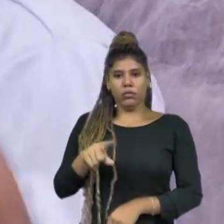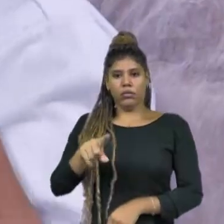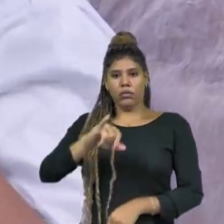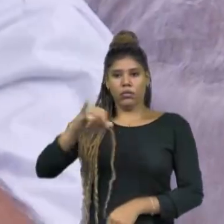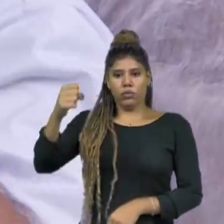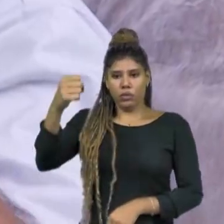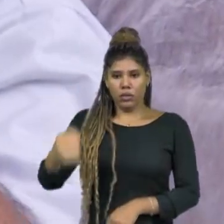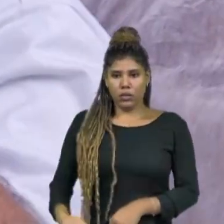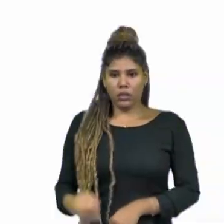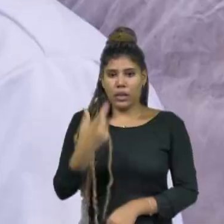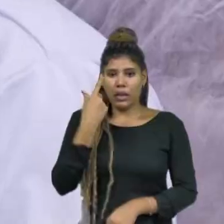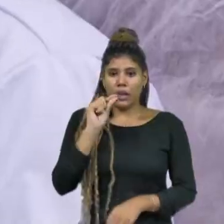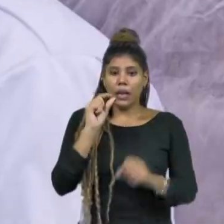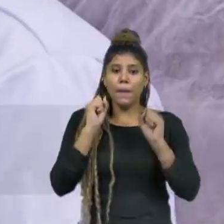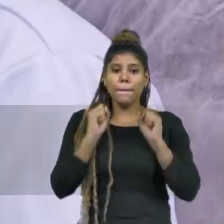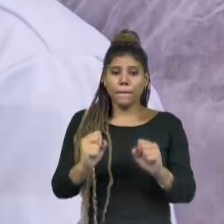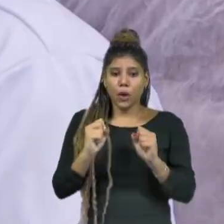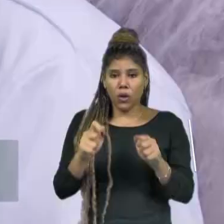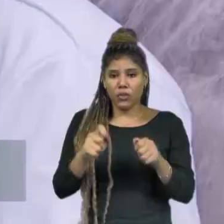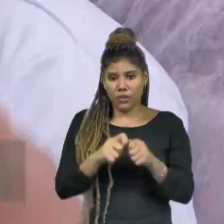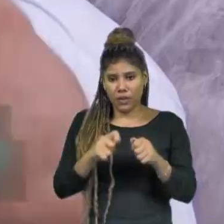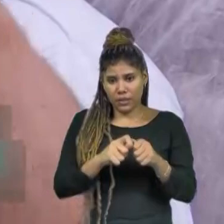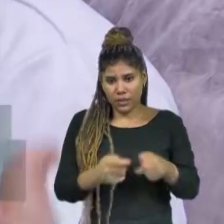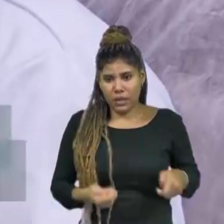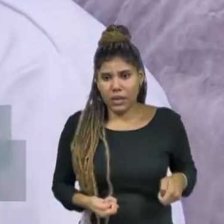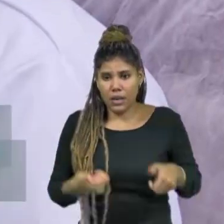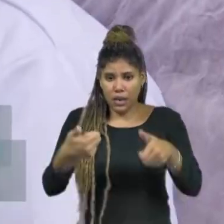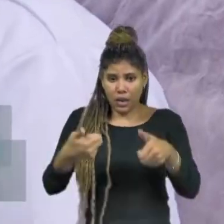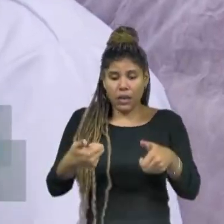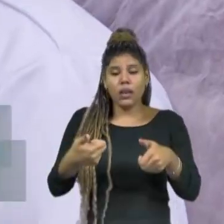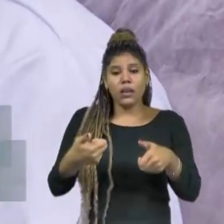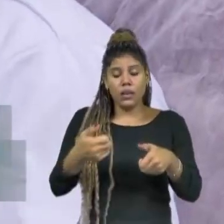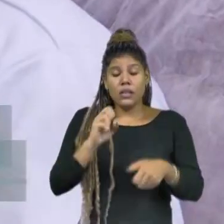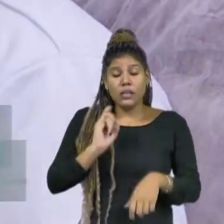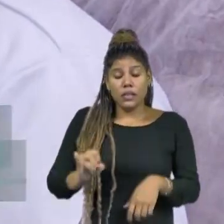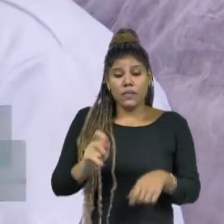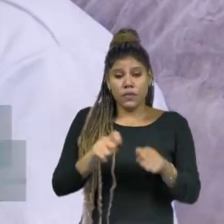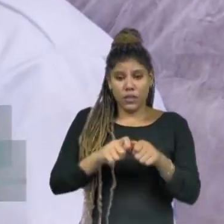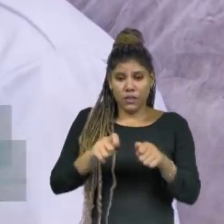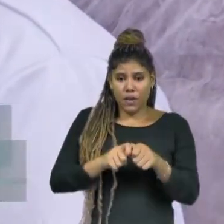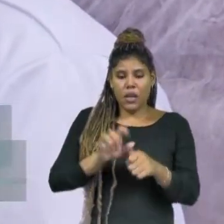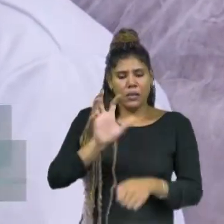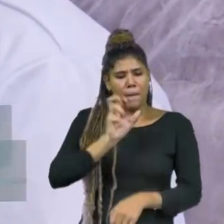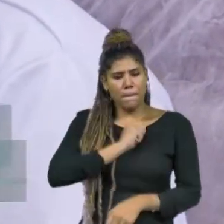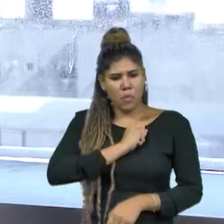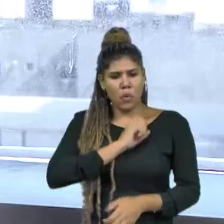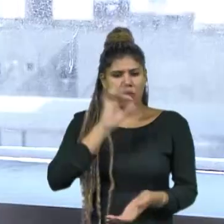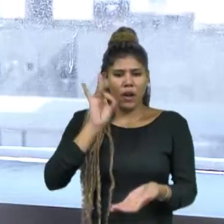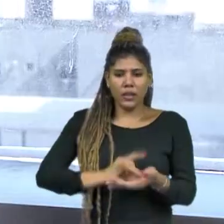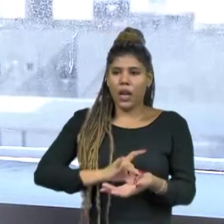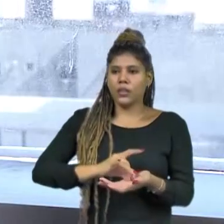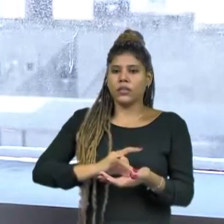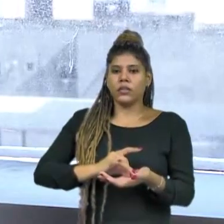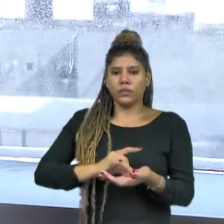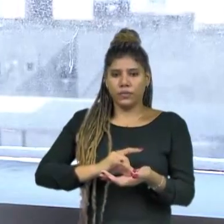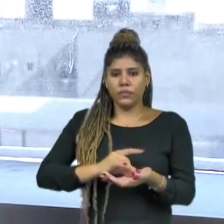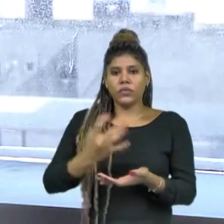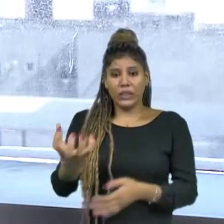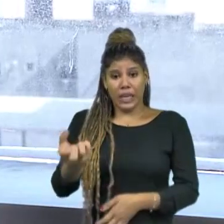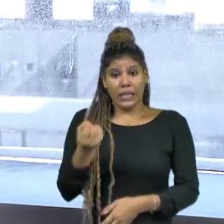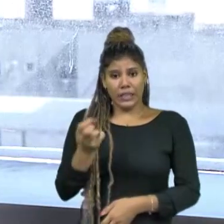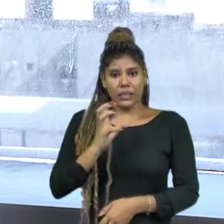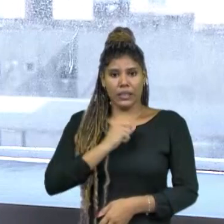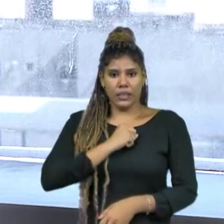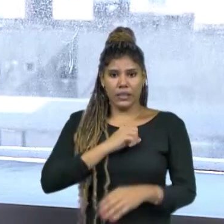pode fazer a boa ação é recompensado. Se você faz por amor, você recebe amor. E no